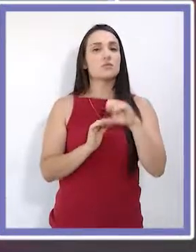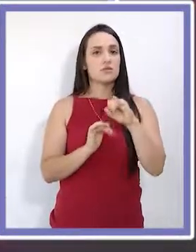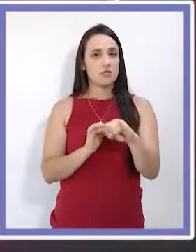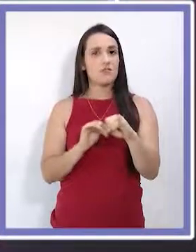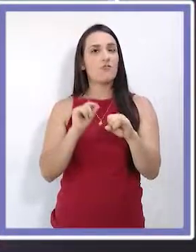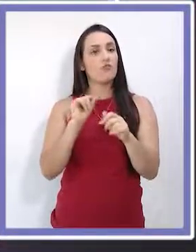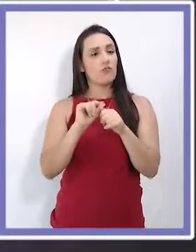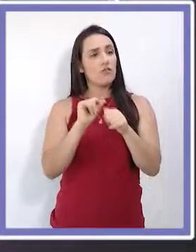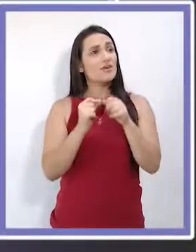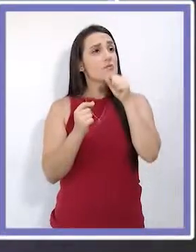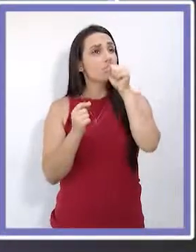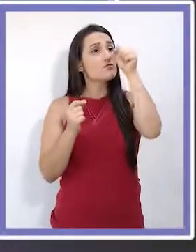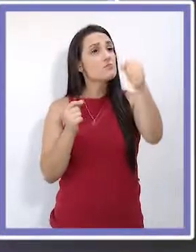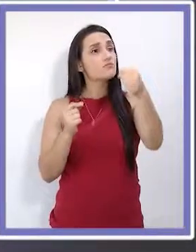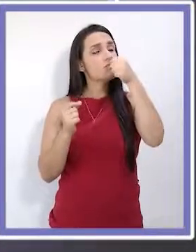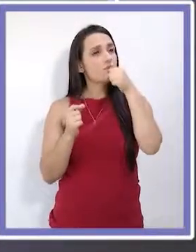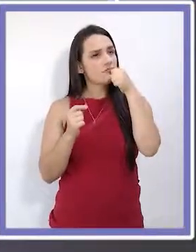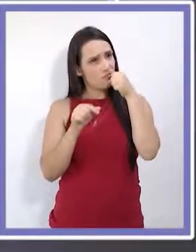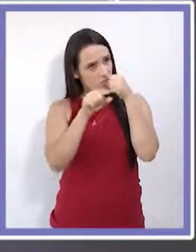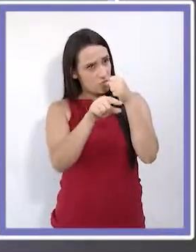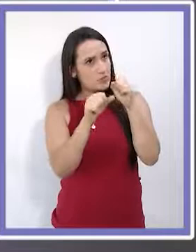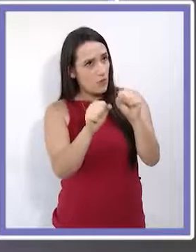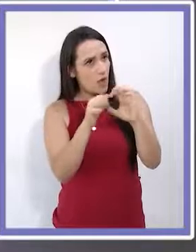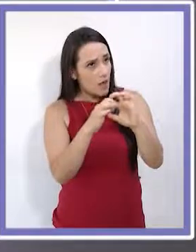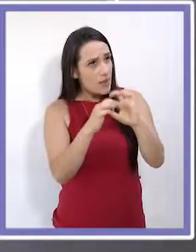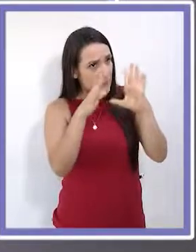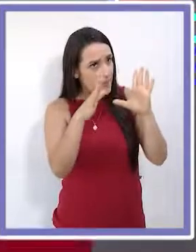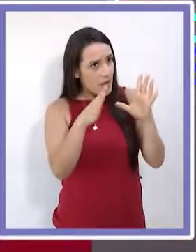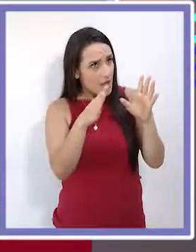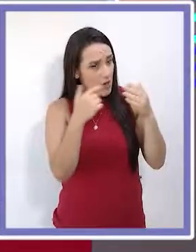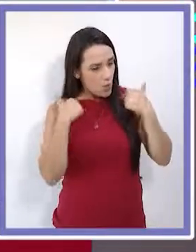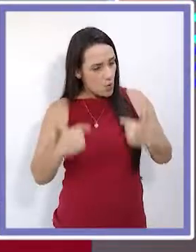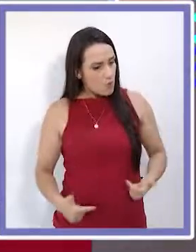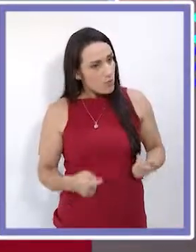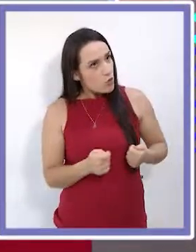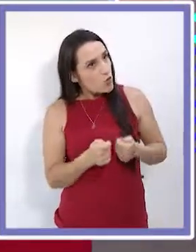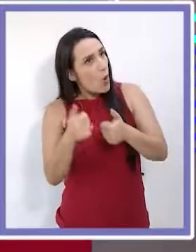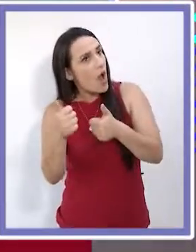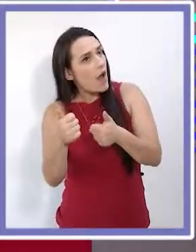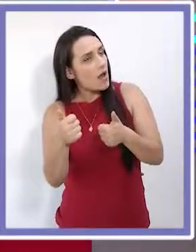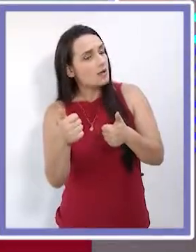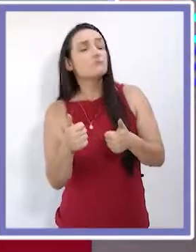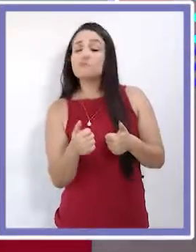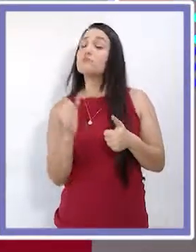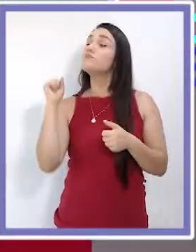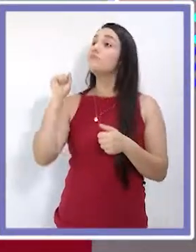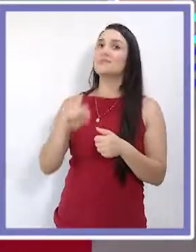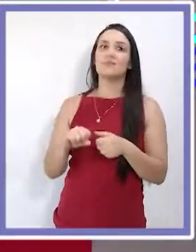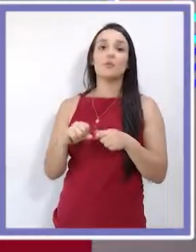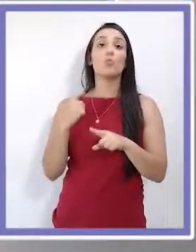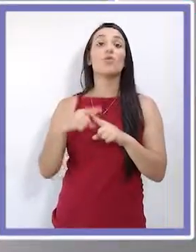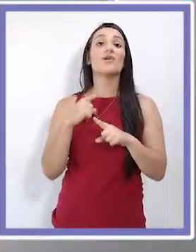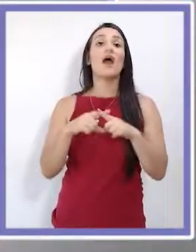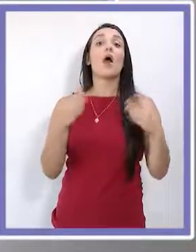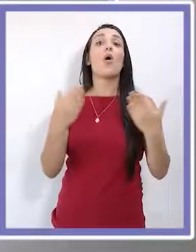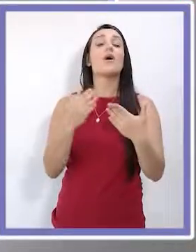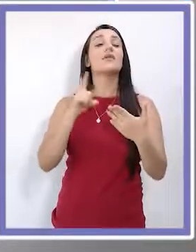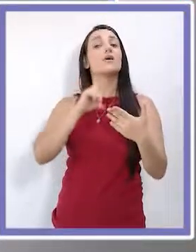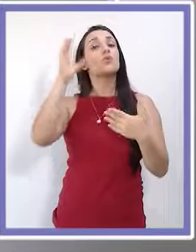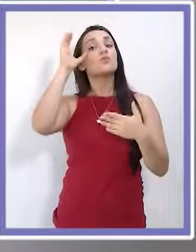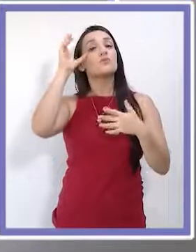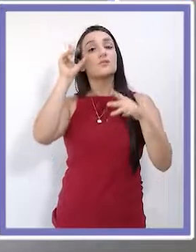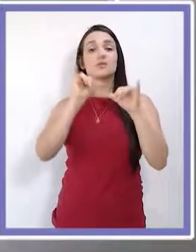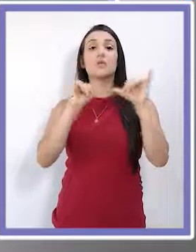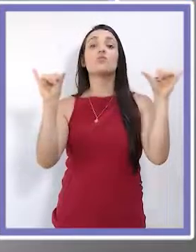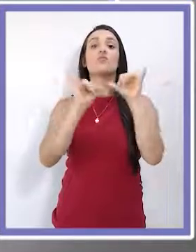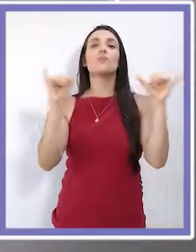familiar com a pessoa solicitando que ela autorize a doação de órgãos. Então, realmente, a divulgação ela